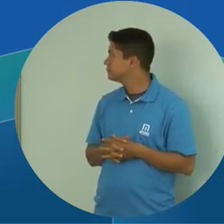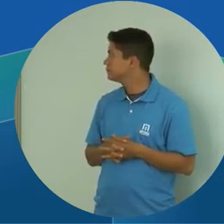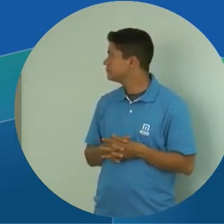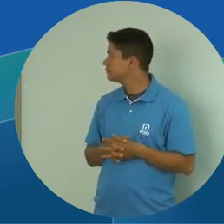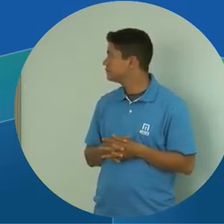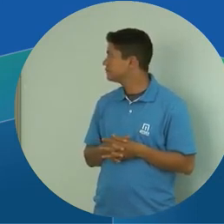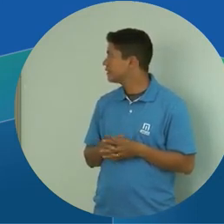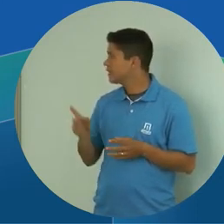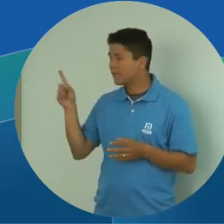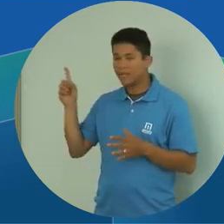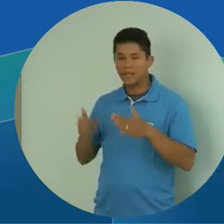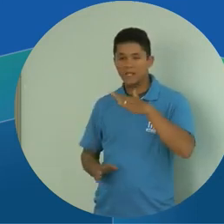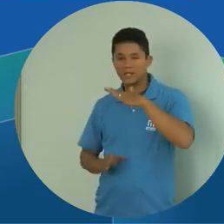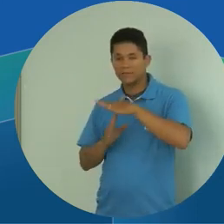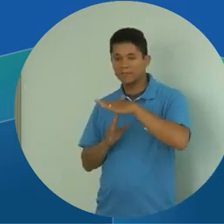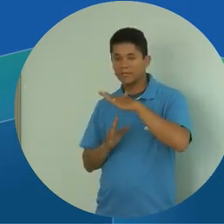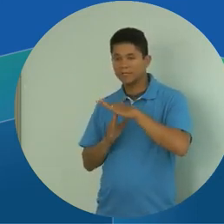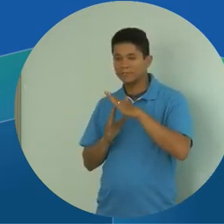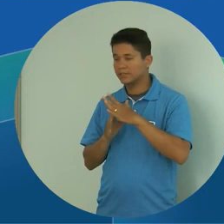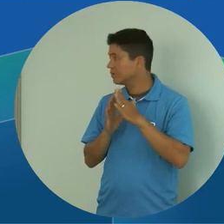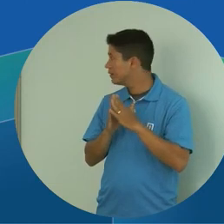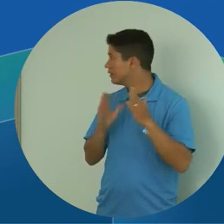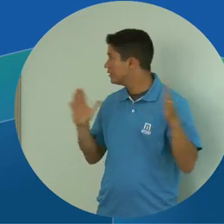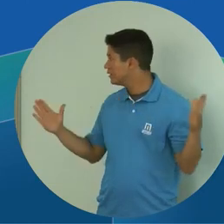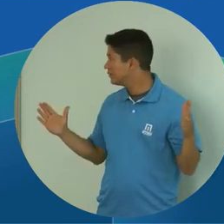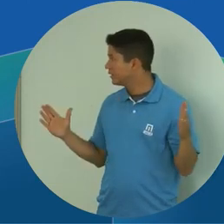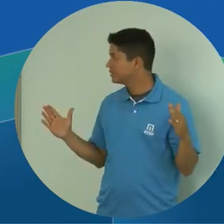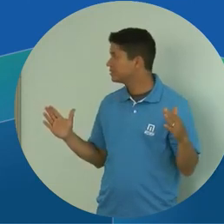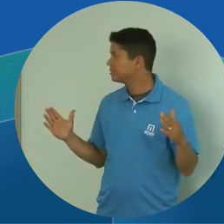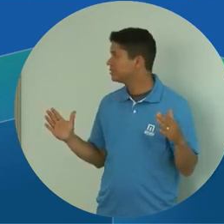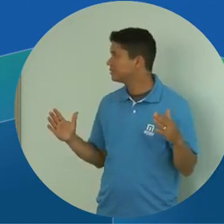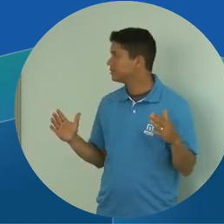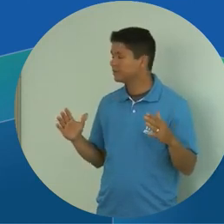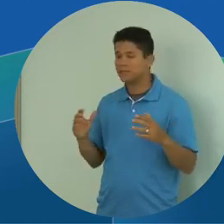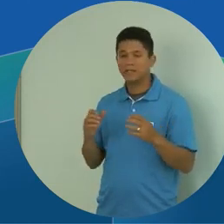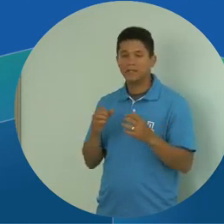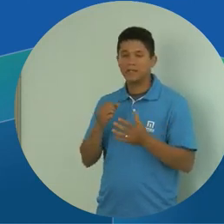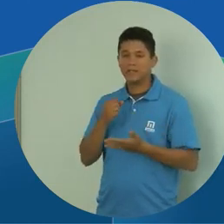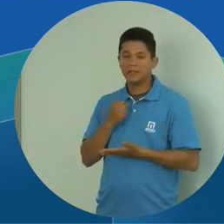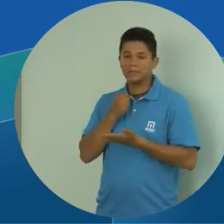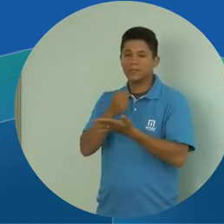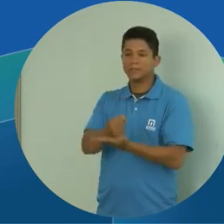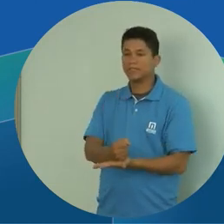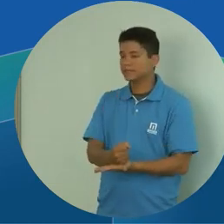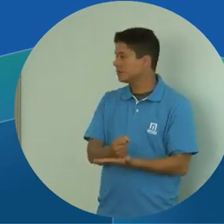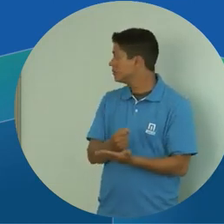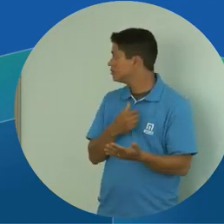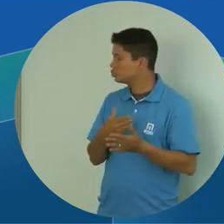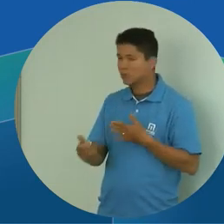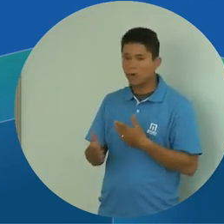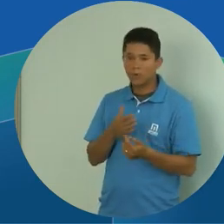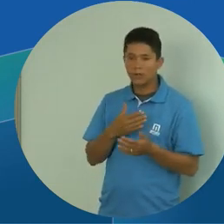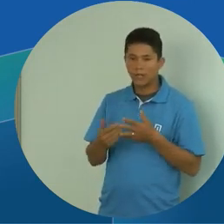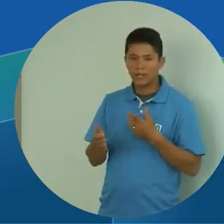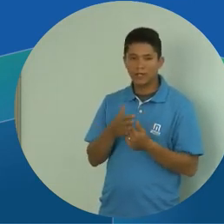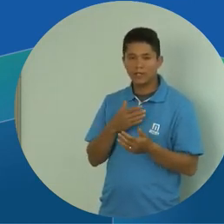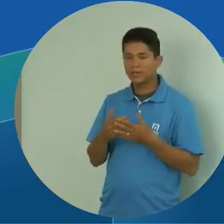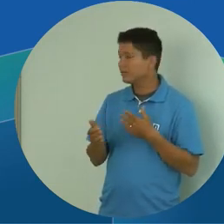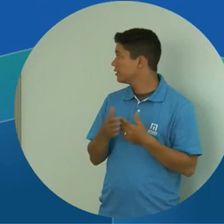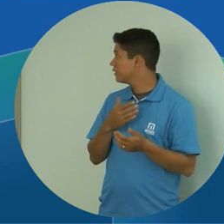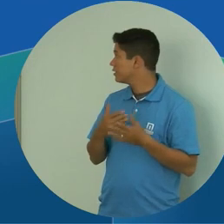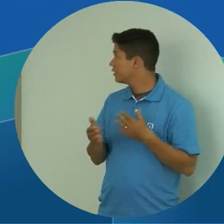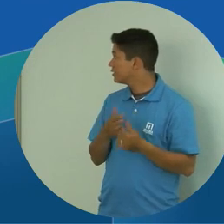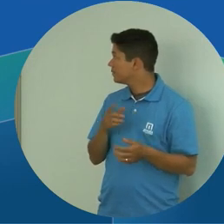limitação imensa de implantação de qualquer intervenção humana. Nossa primeira